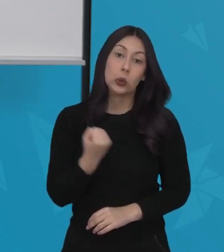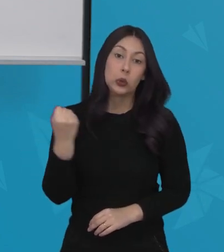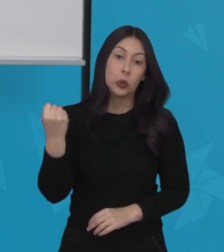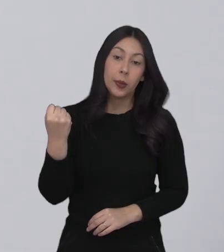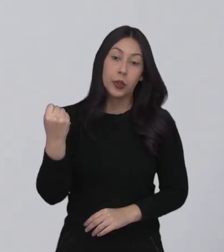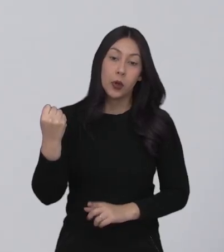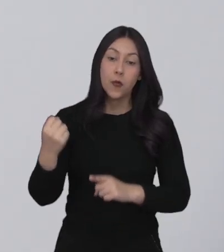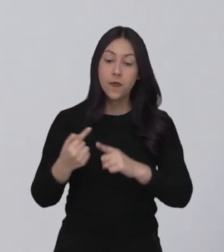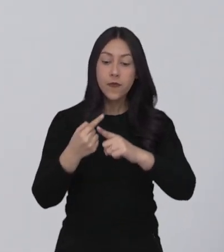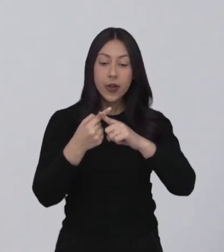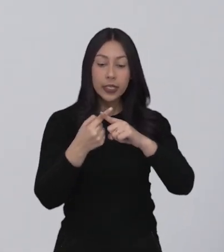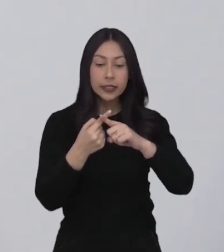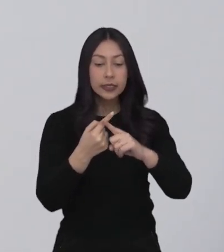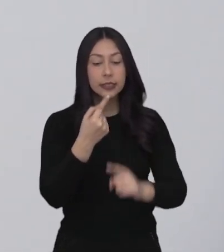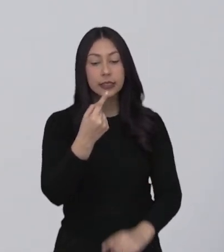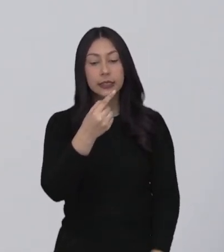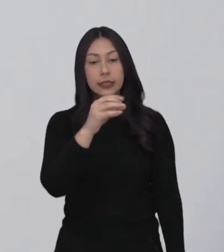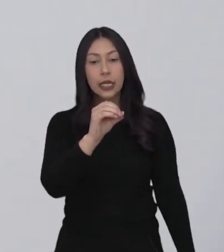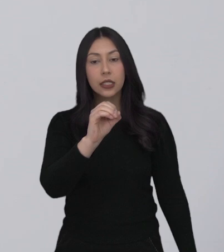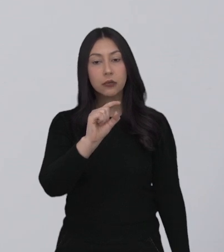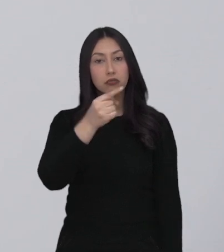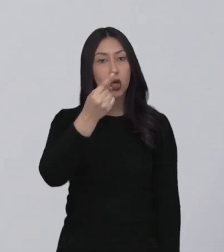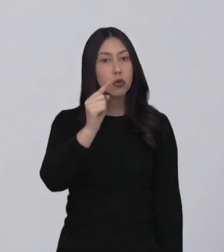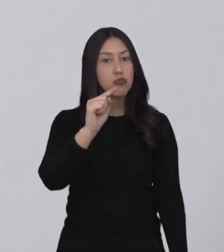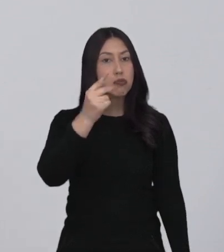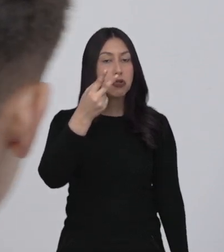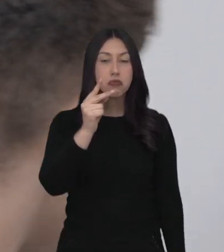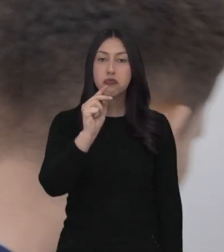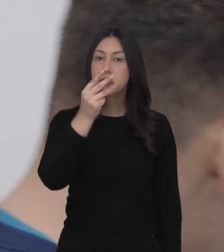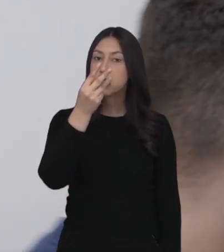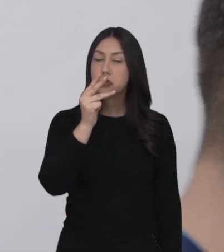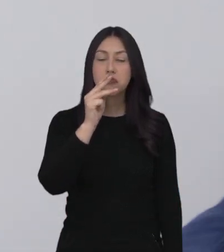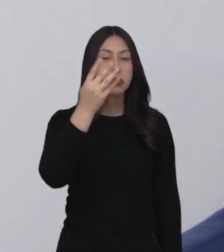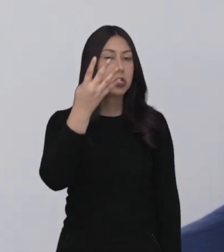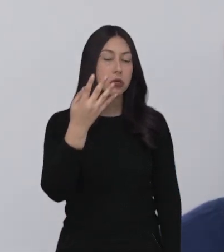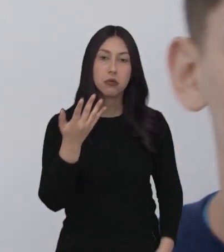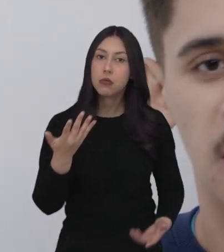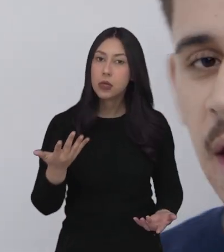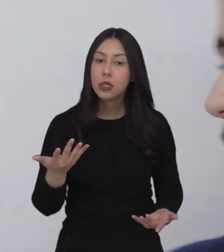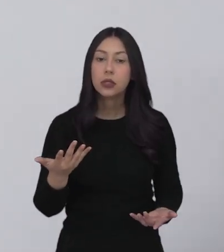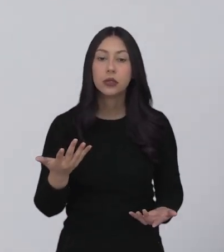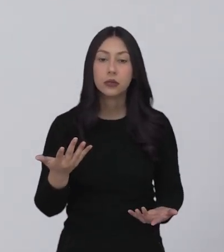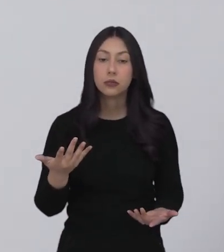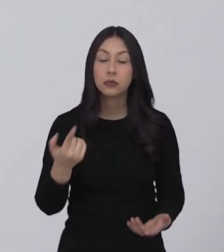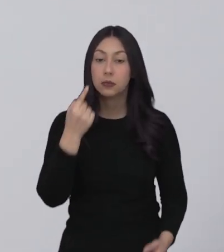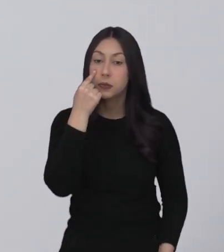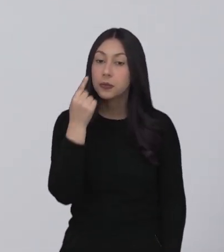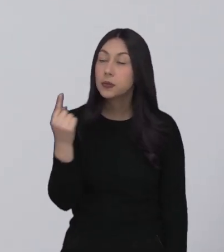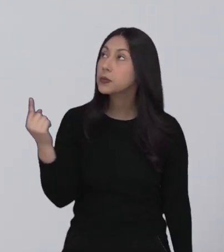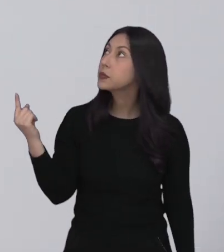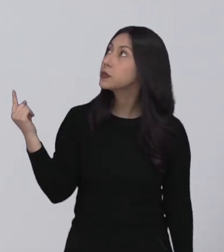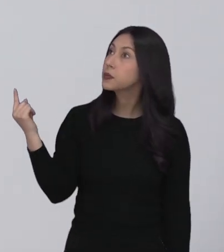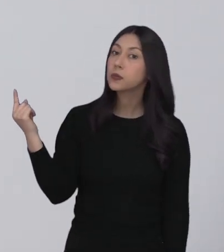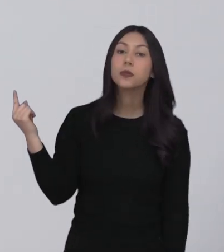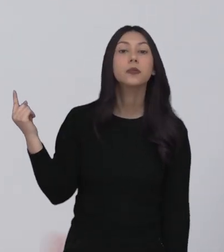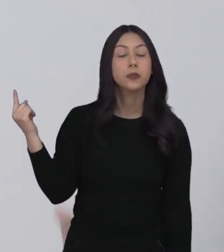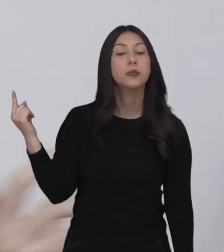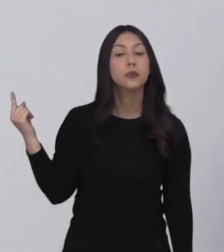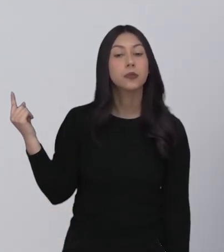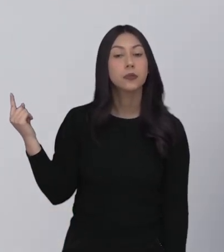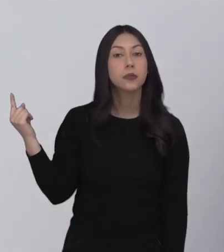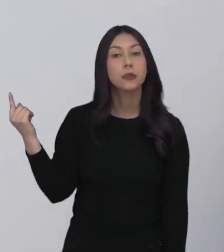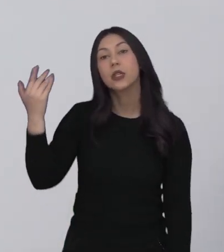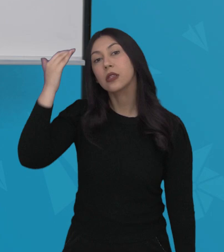por 10 elevado a um certo expoente. Isso é representar um número em notação científica. É pegar esse número e escrever ele como